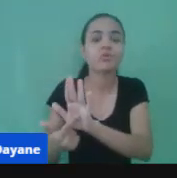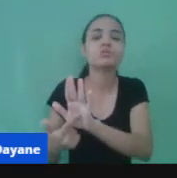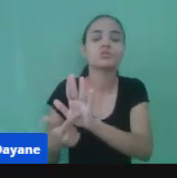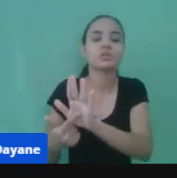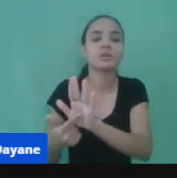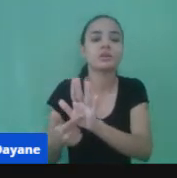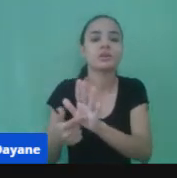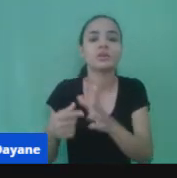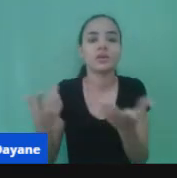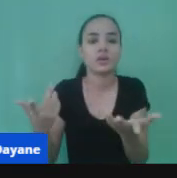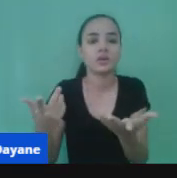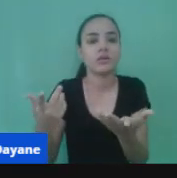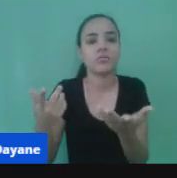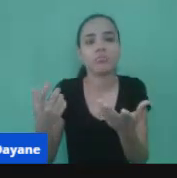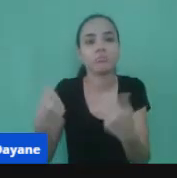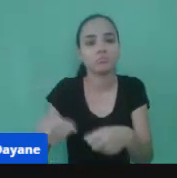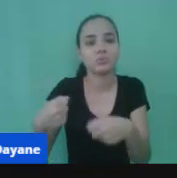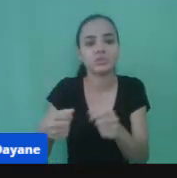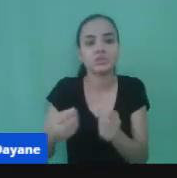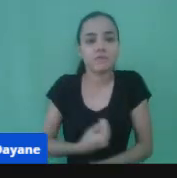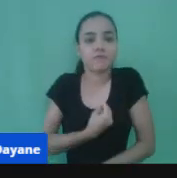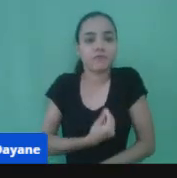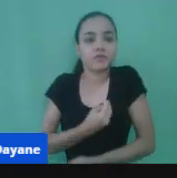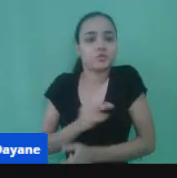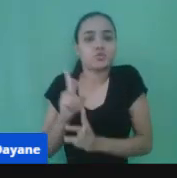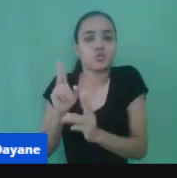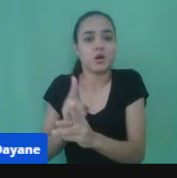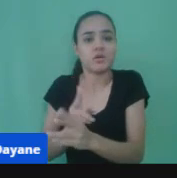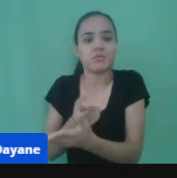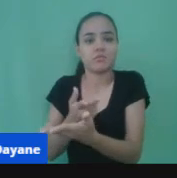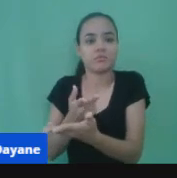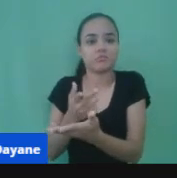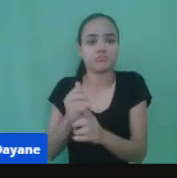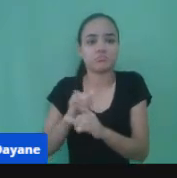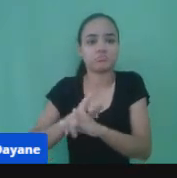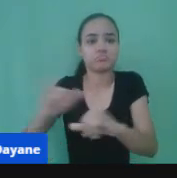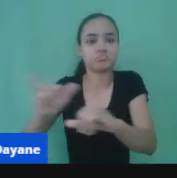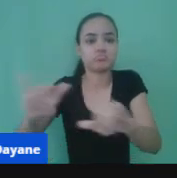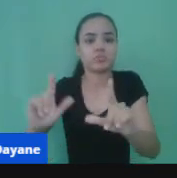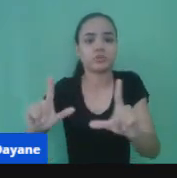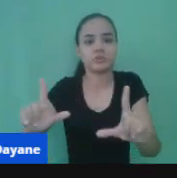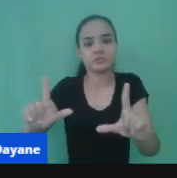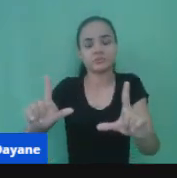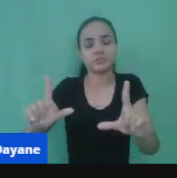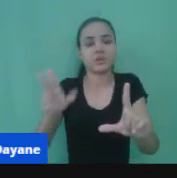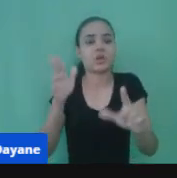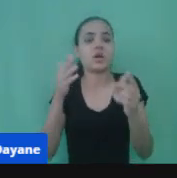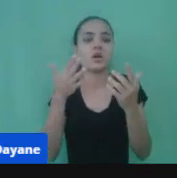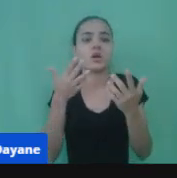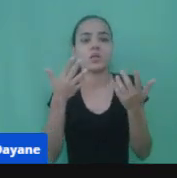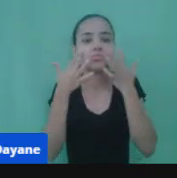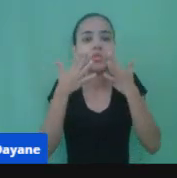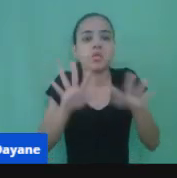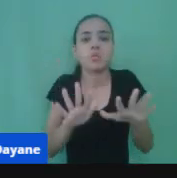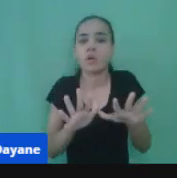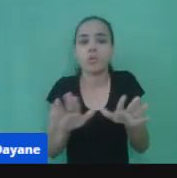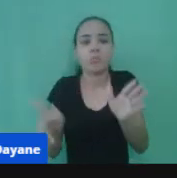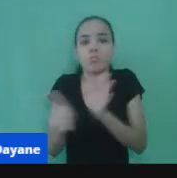que isso é natural. E, na verdade, isso não é natural. Isso foi construído pelo ser humano, e qual ser humano que